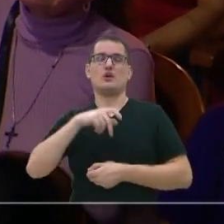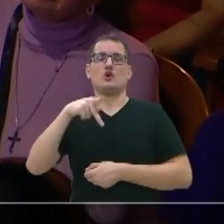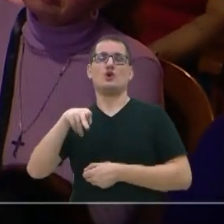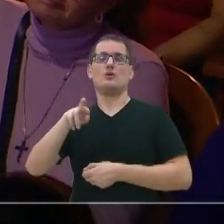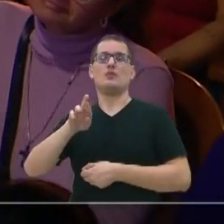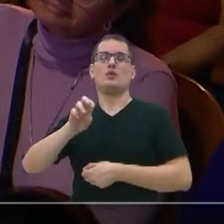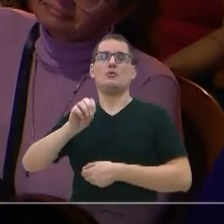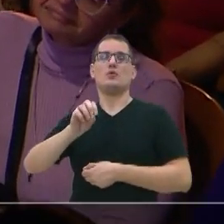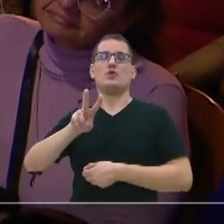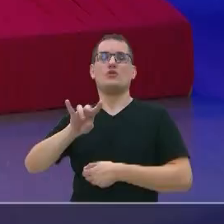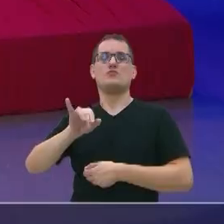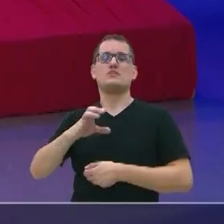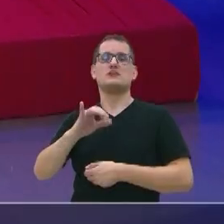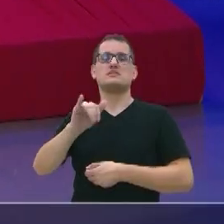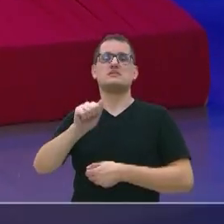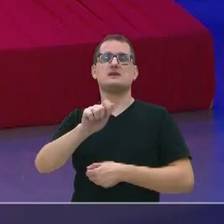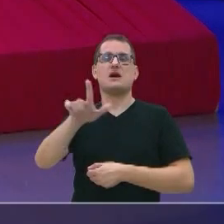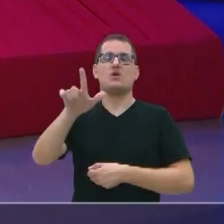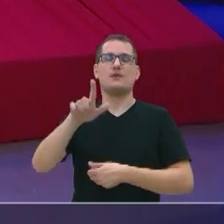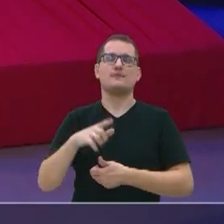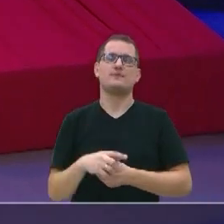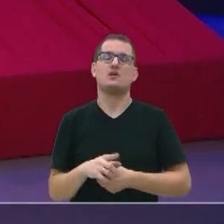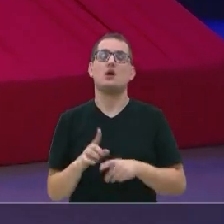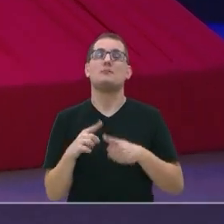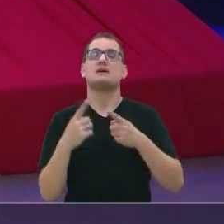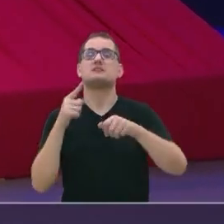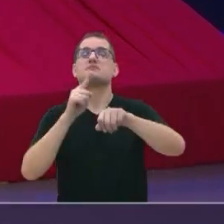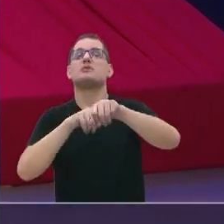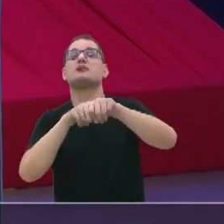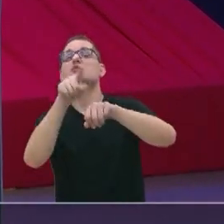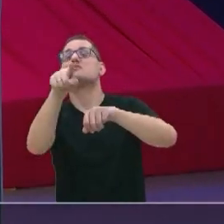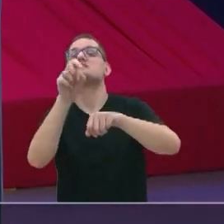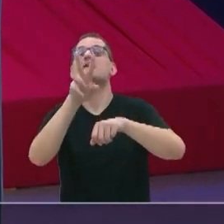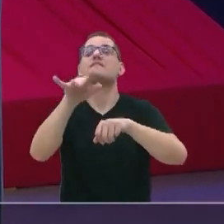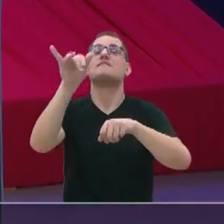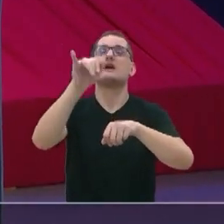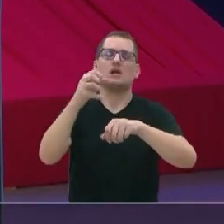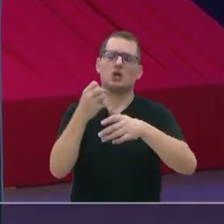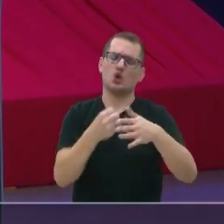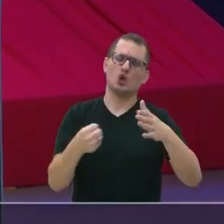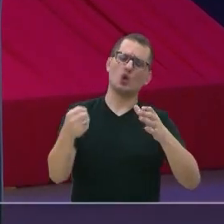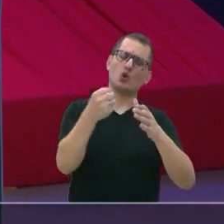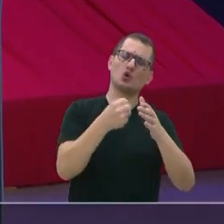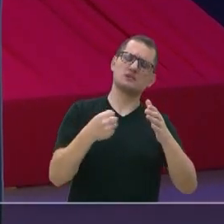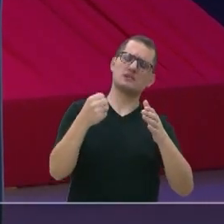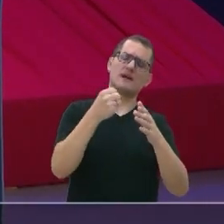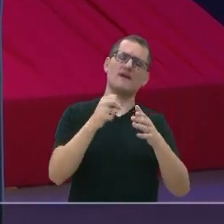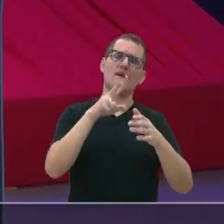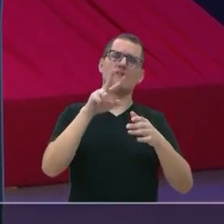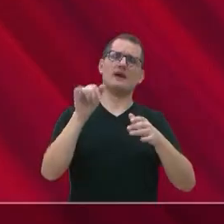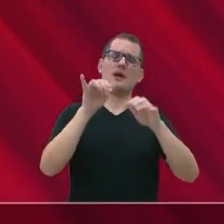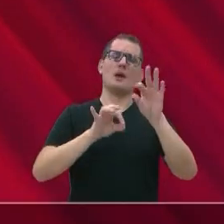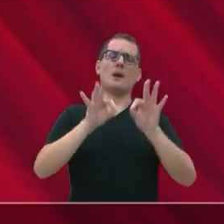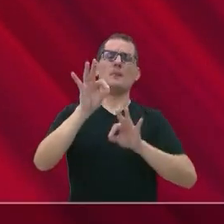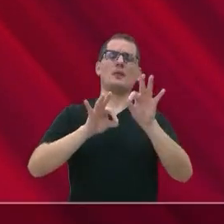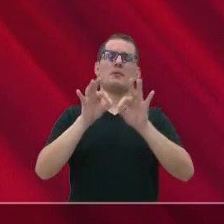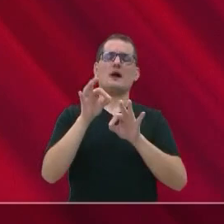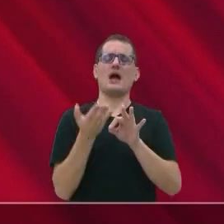Mas quando você vai cozinhar, você vai preparar o seu